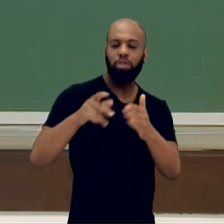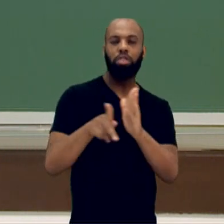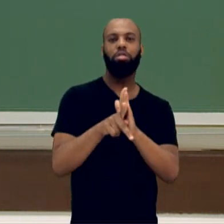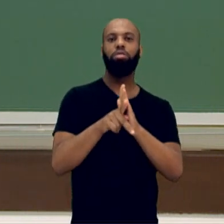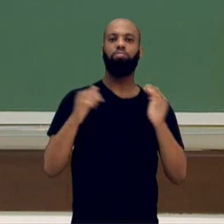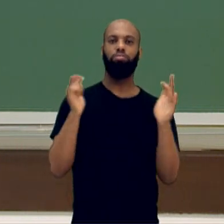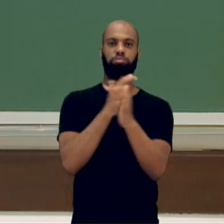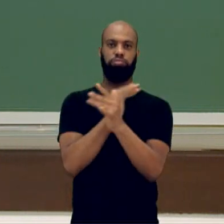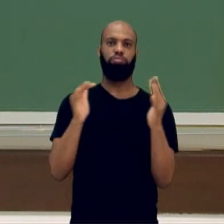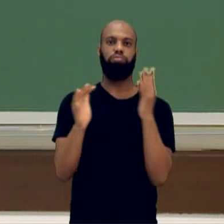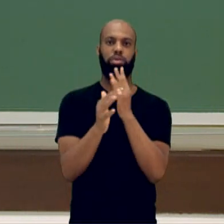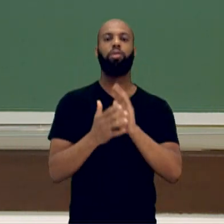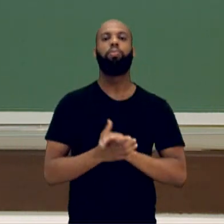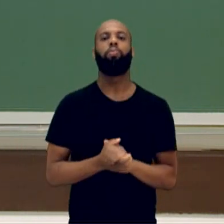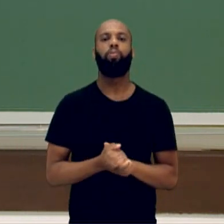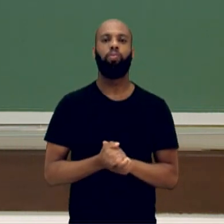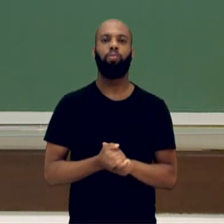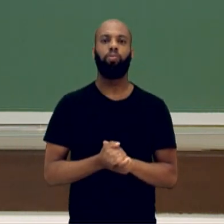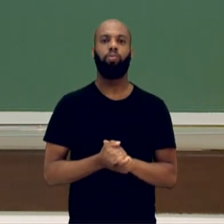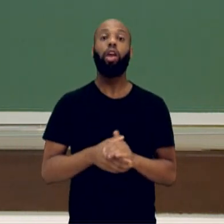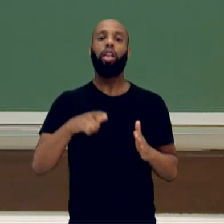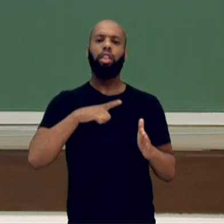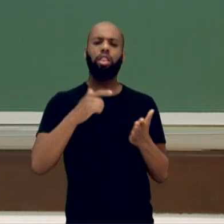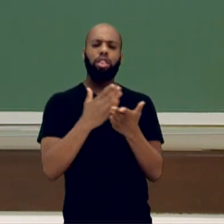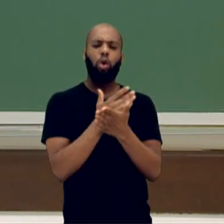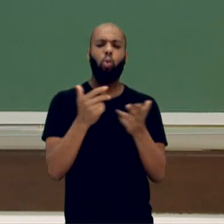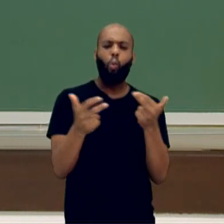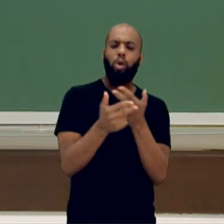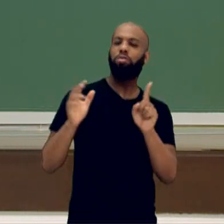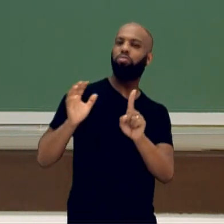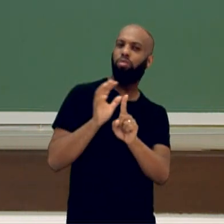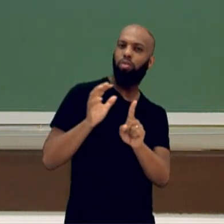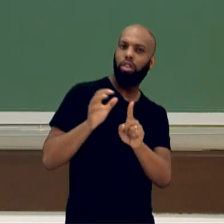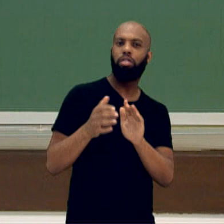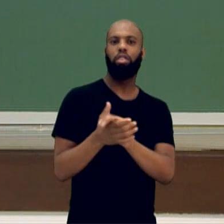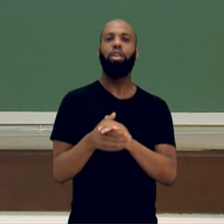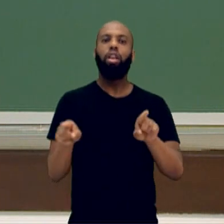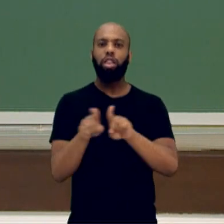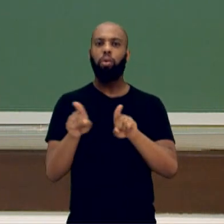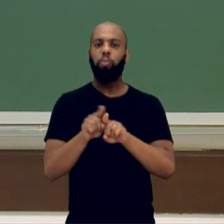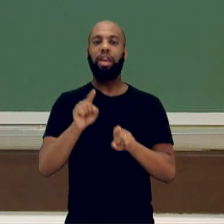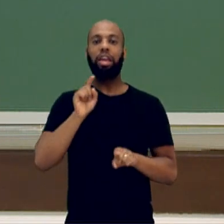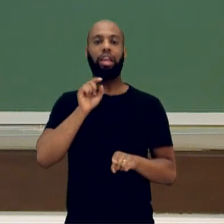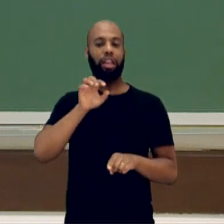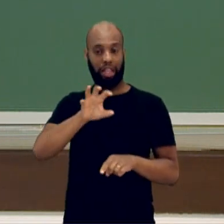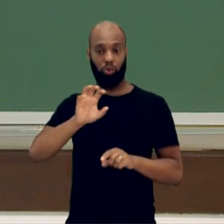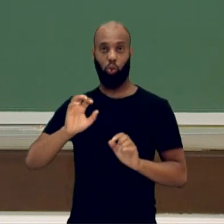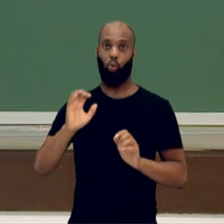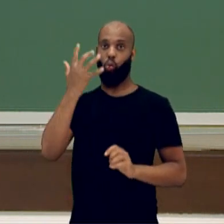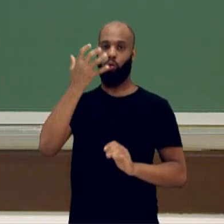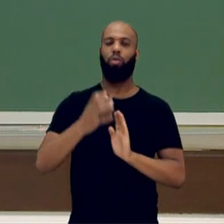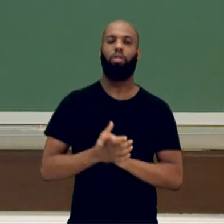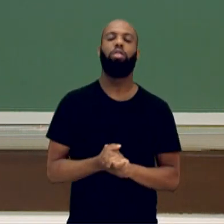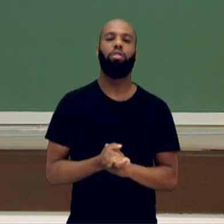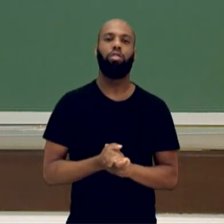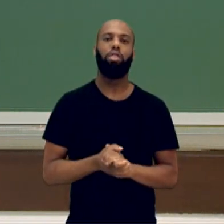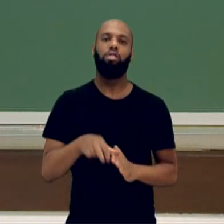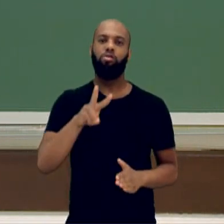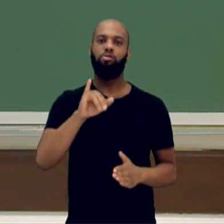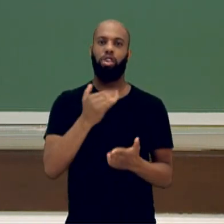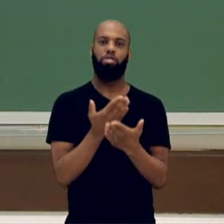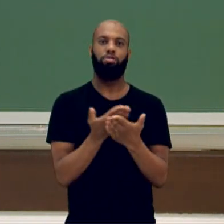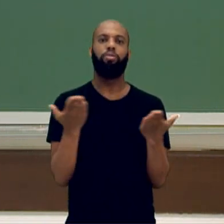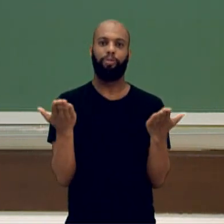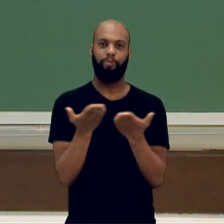urbanização. Existem alguns fatores que levam a esse acontecimento, a esse processo. E a gente vai ver